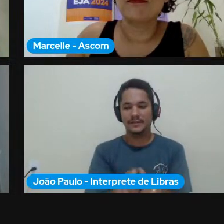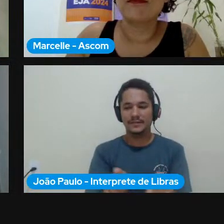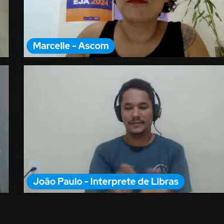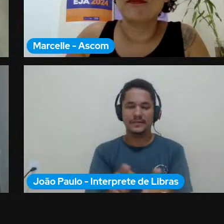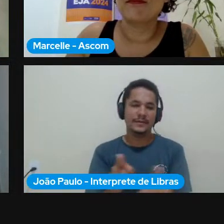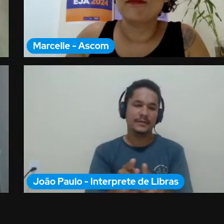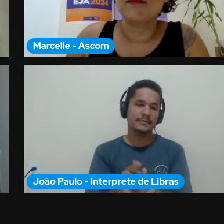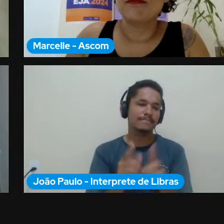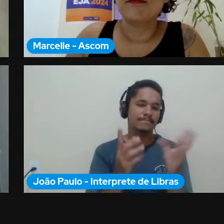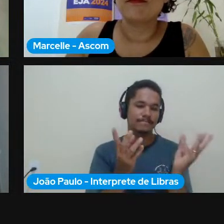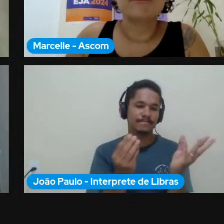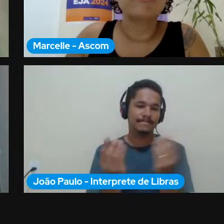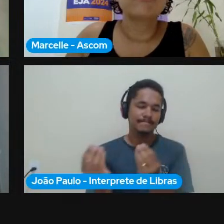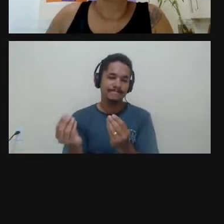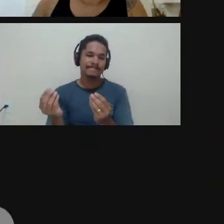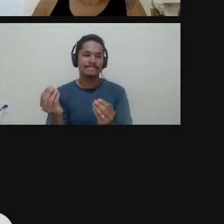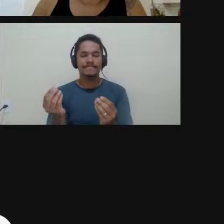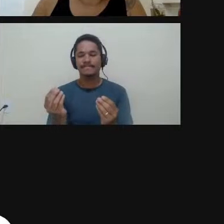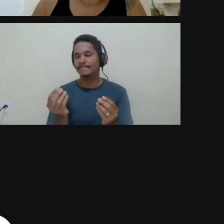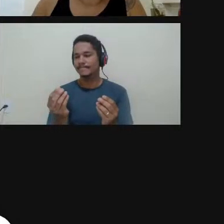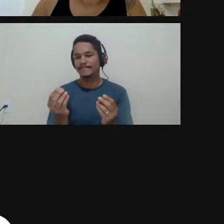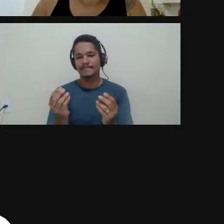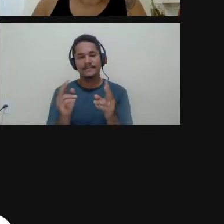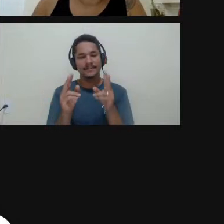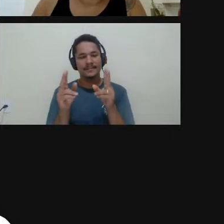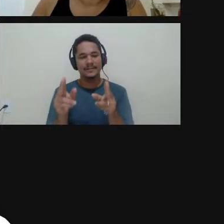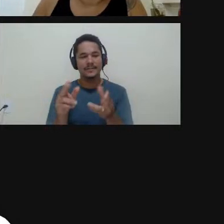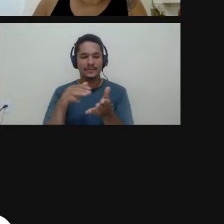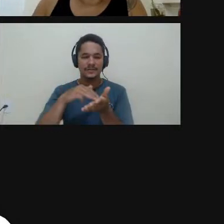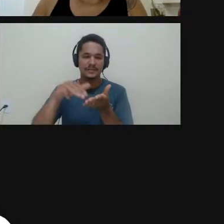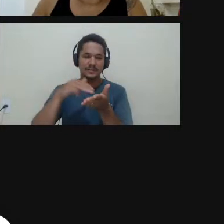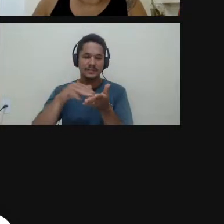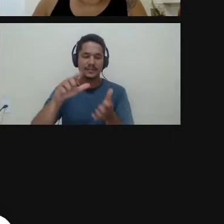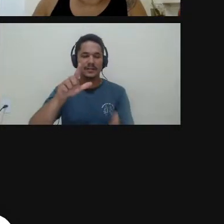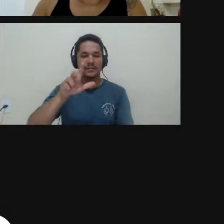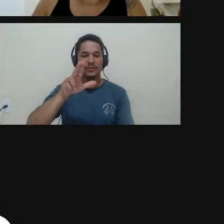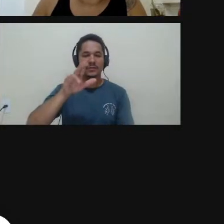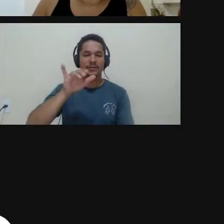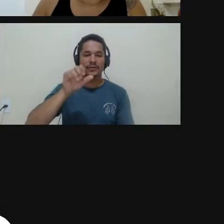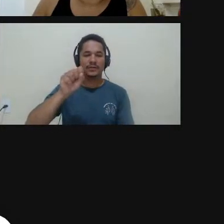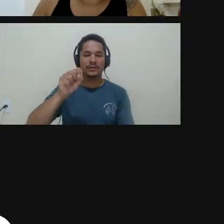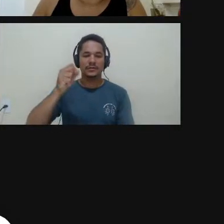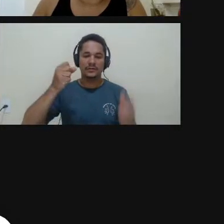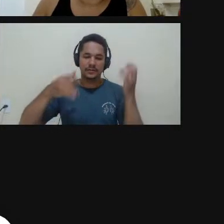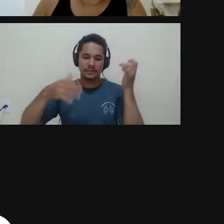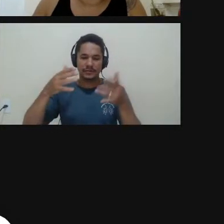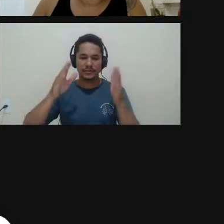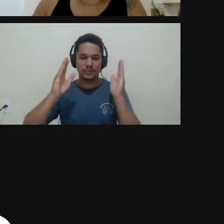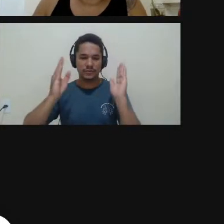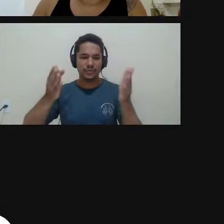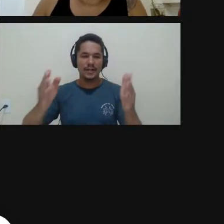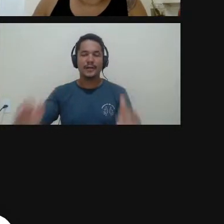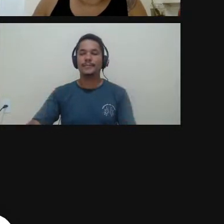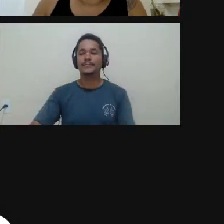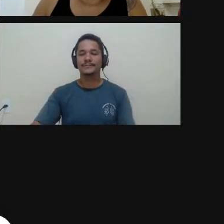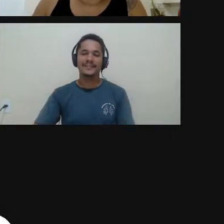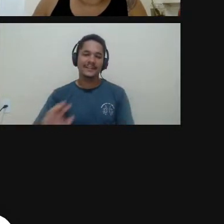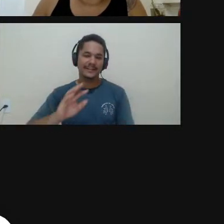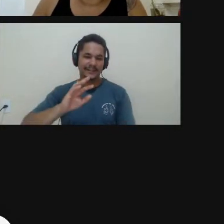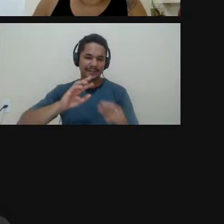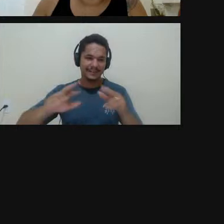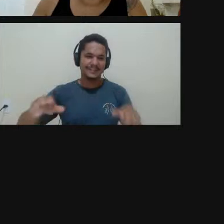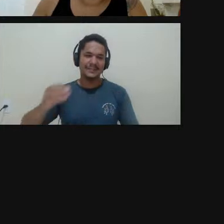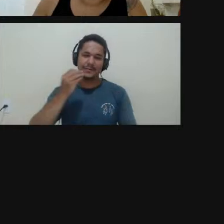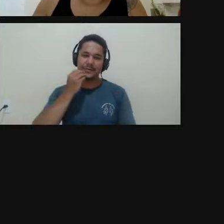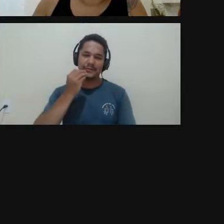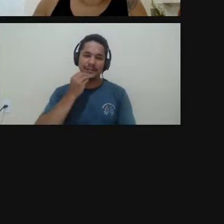muitos e muitos, como o secretário Luiz já falou, o Diego falou, muitas outras possibilidades de estarmos juntos e